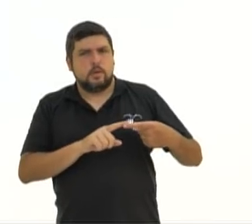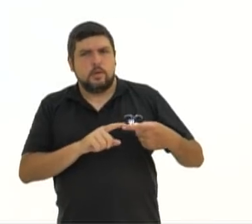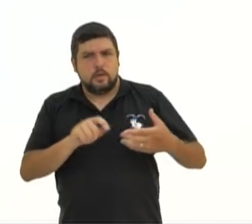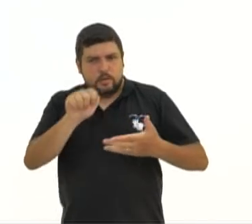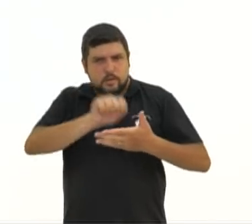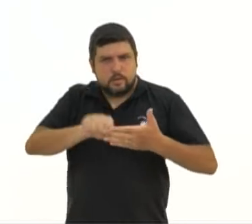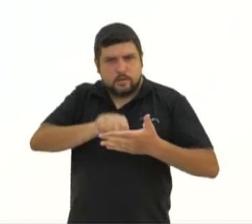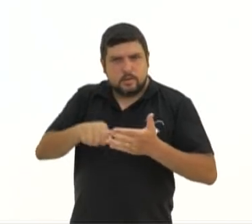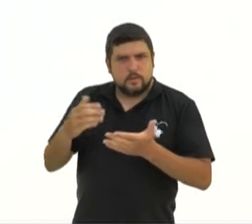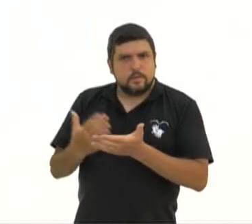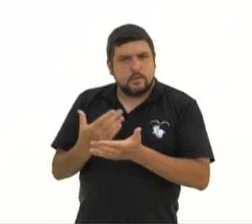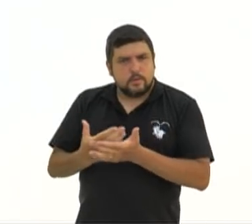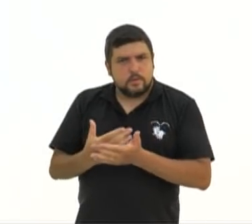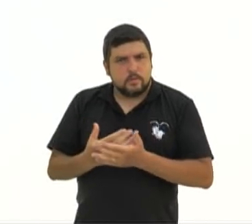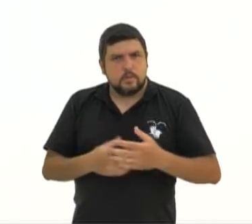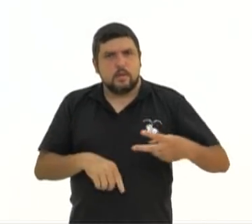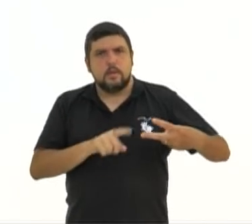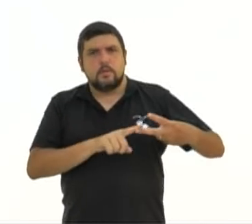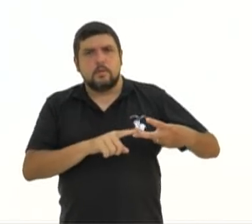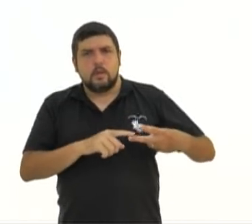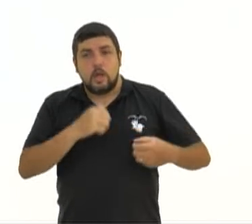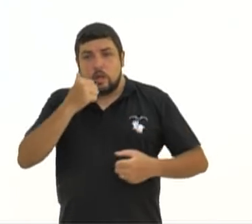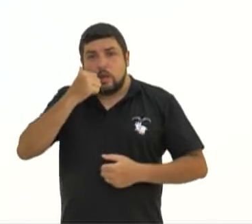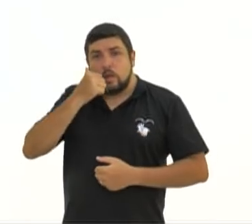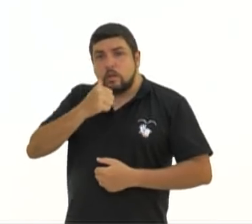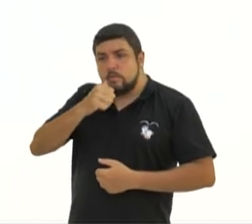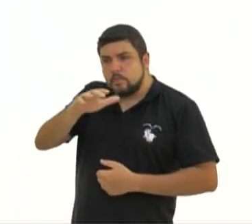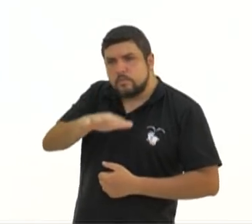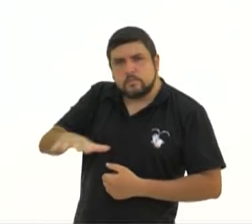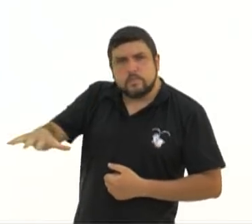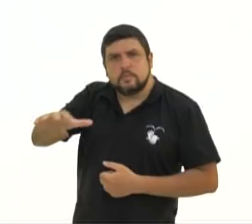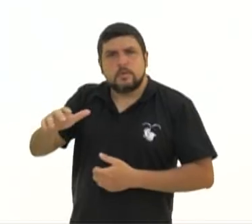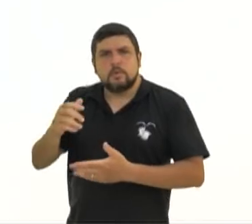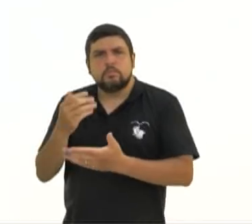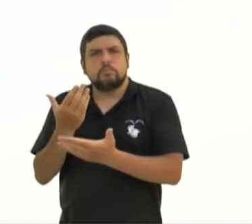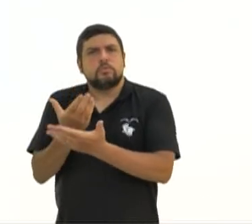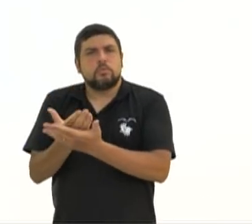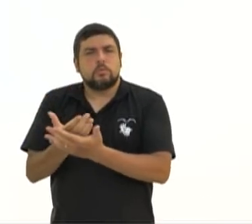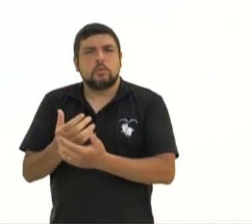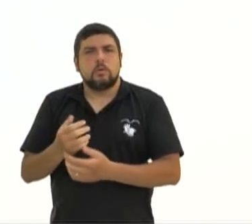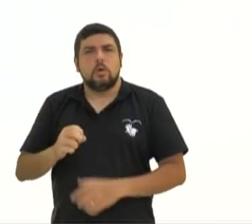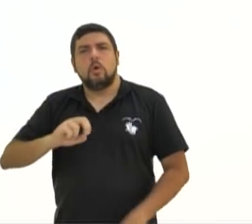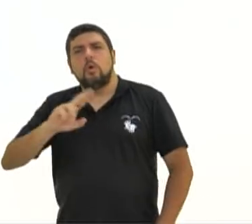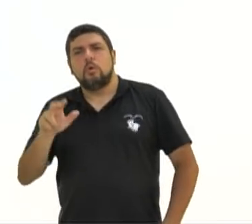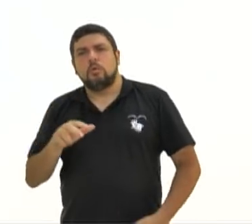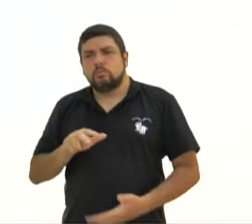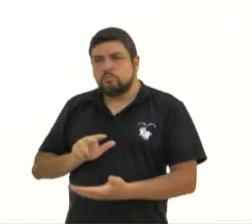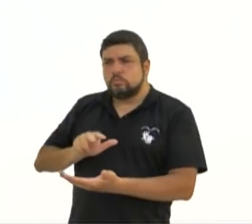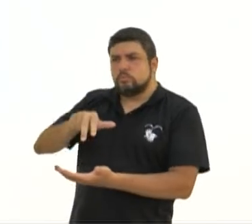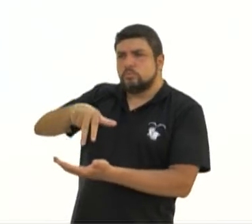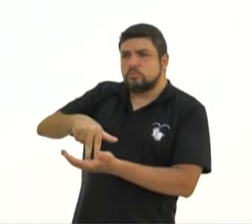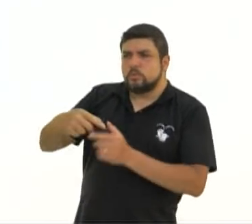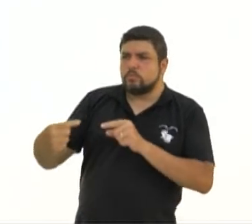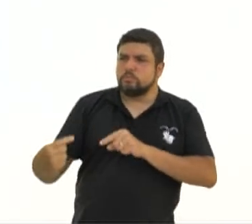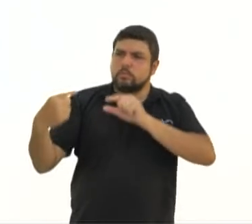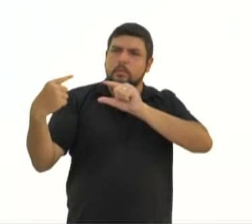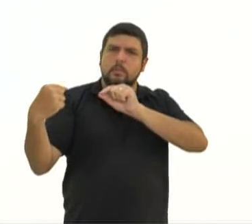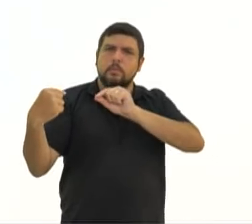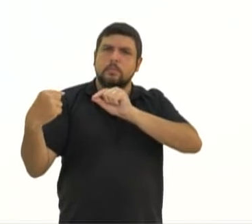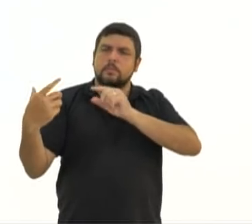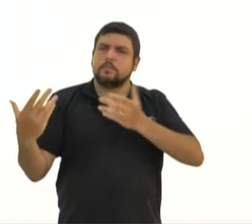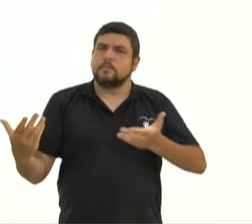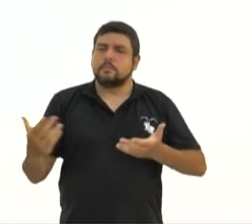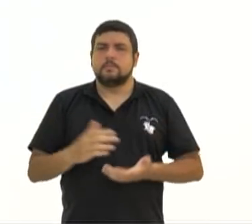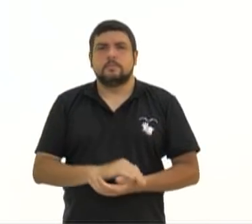mulheres, inclusive ela ter o direito, ter conseguido estar em uma universidade. Bom, pessoal,